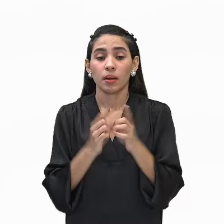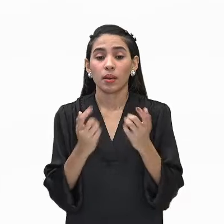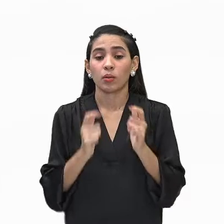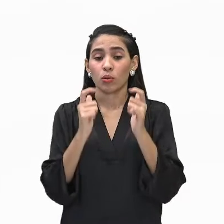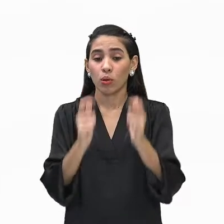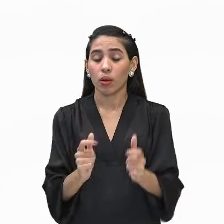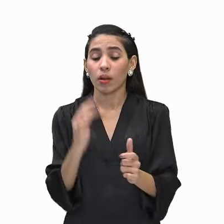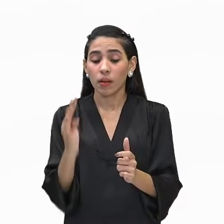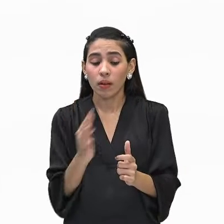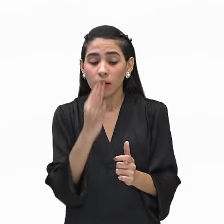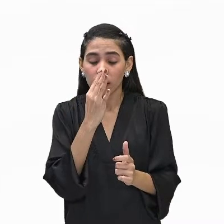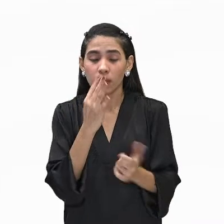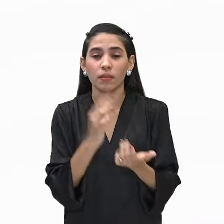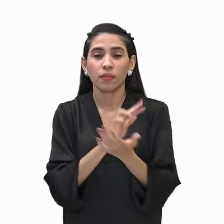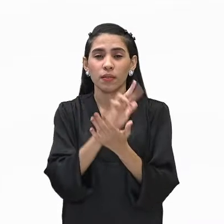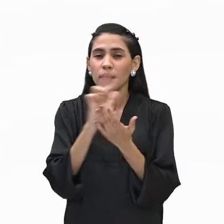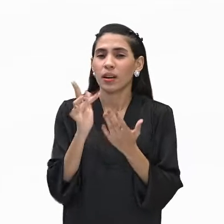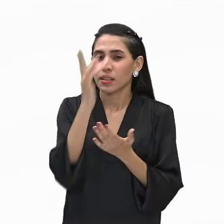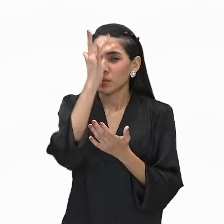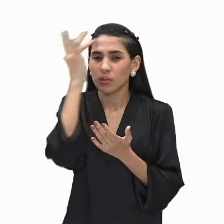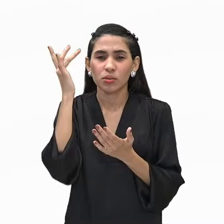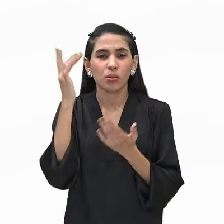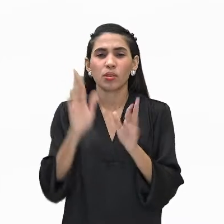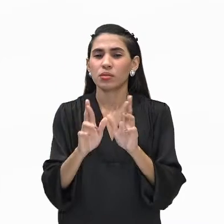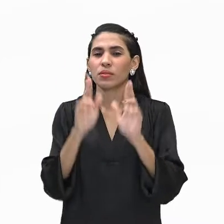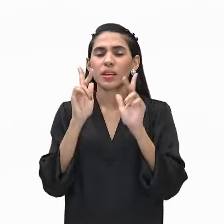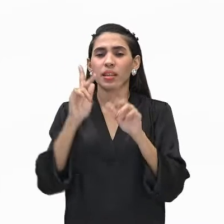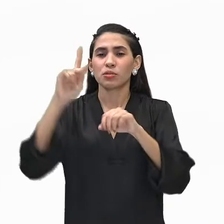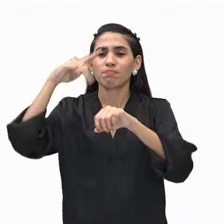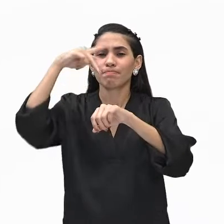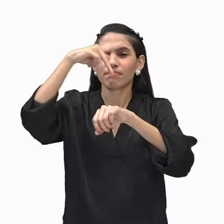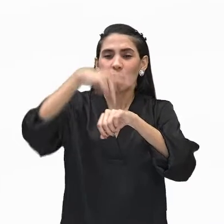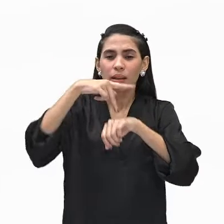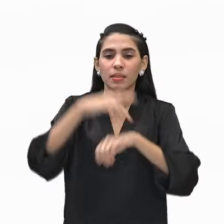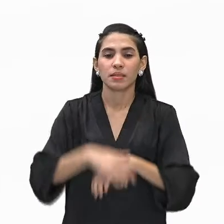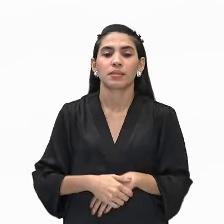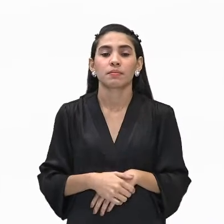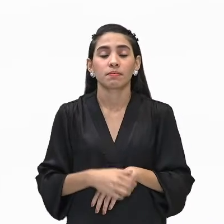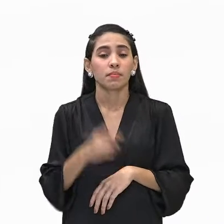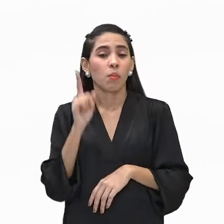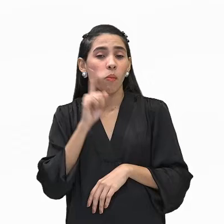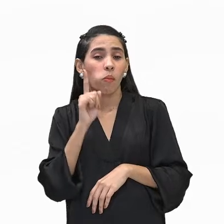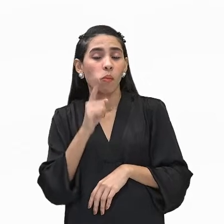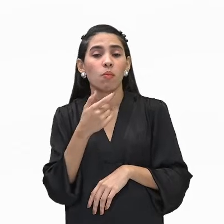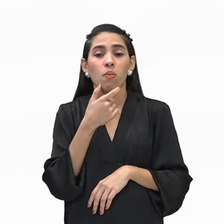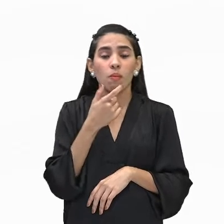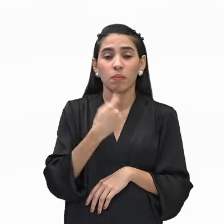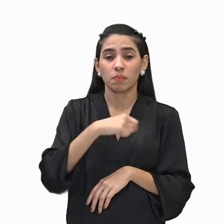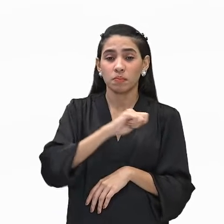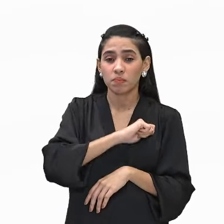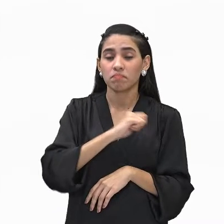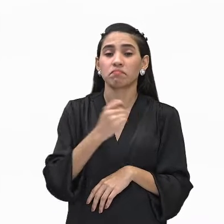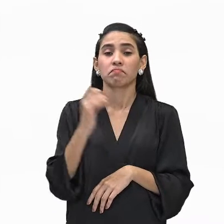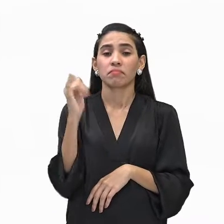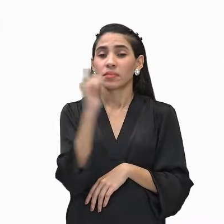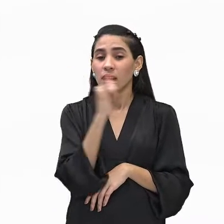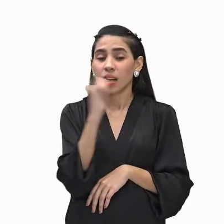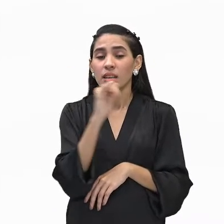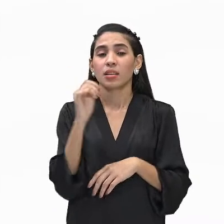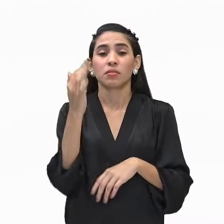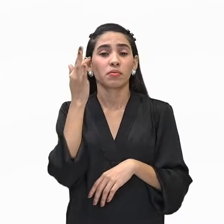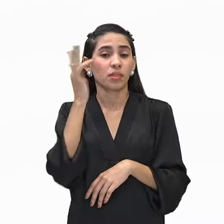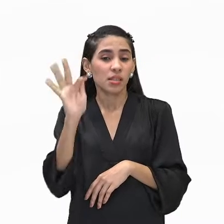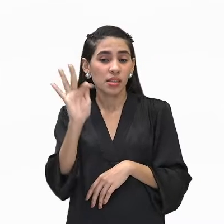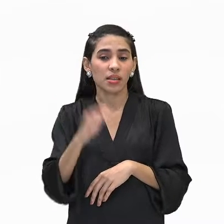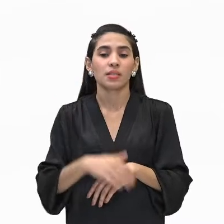pessoas das mais diversas nacionalidades. Observa, ingleses, alemães, portugueses, espanhóis, italianos, franceses,